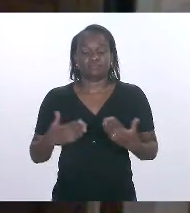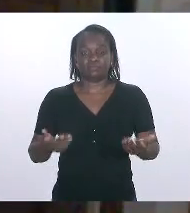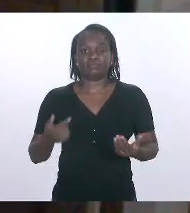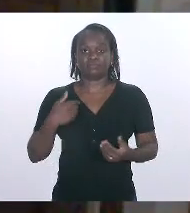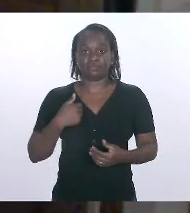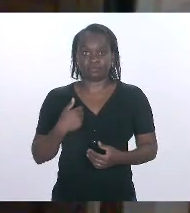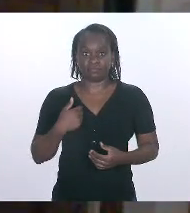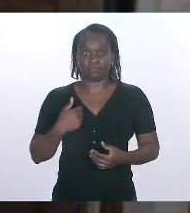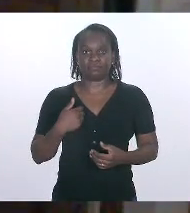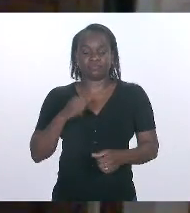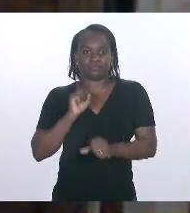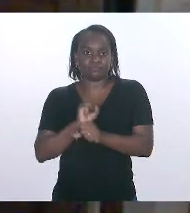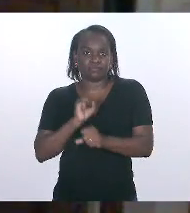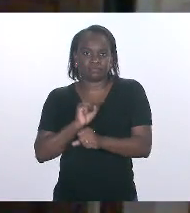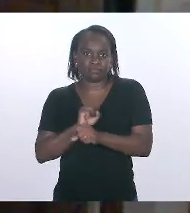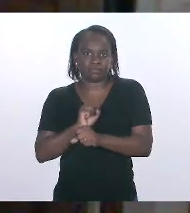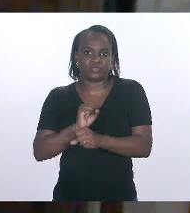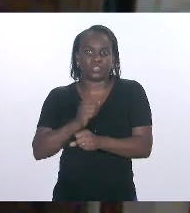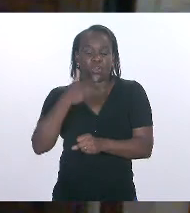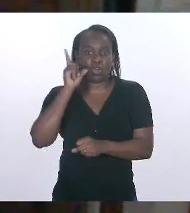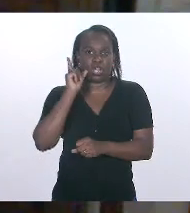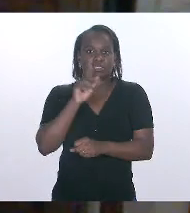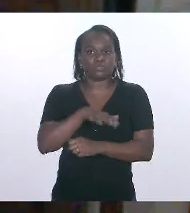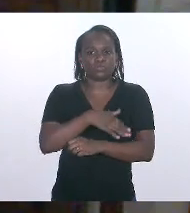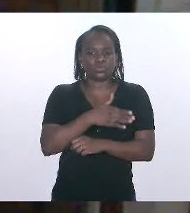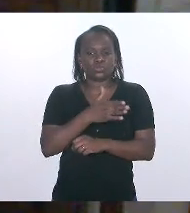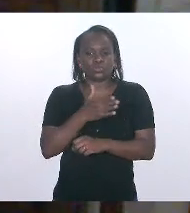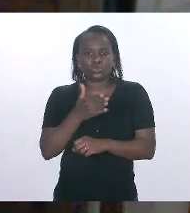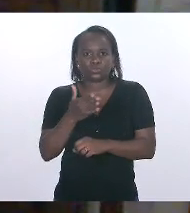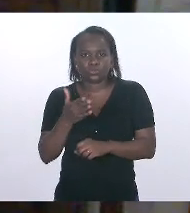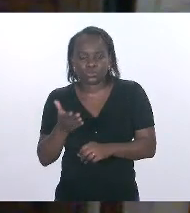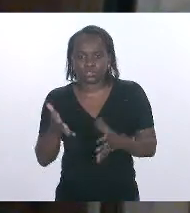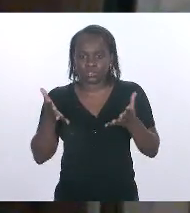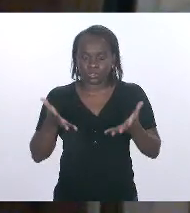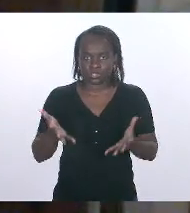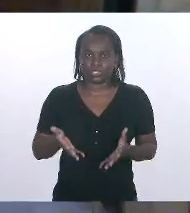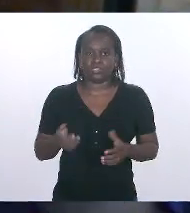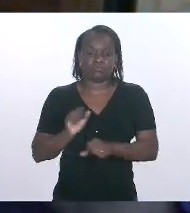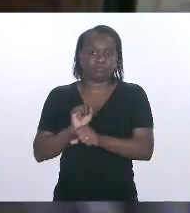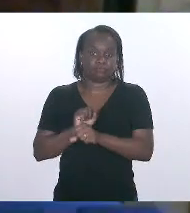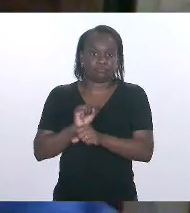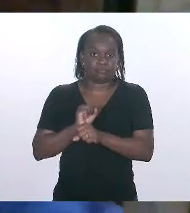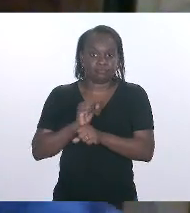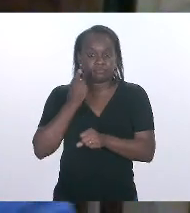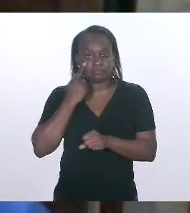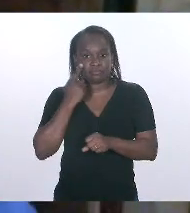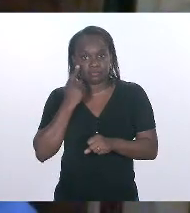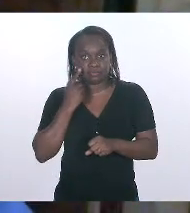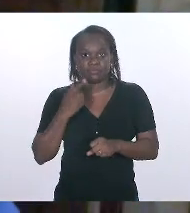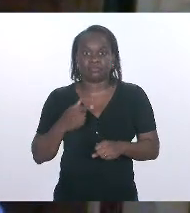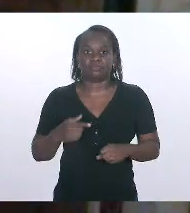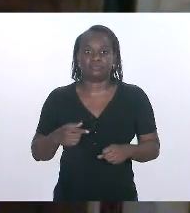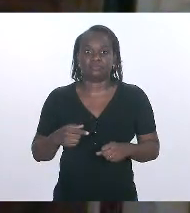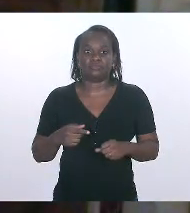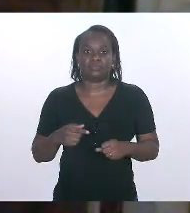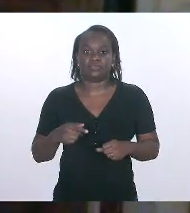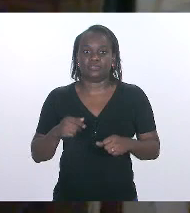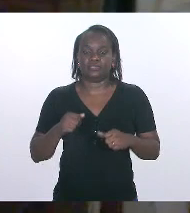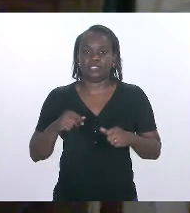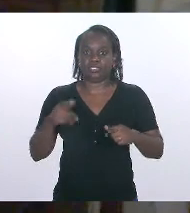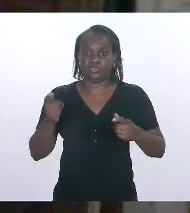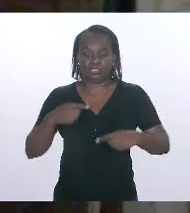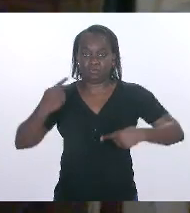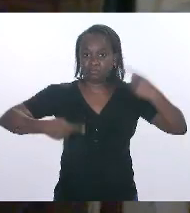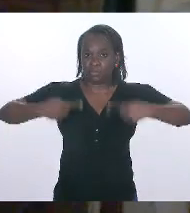eu esperei passar o dia de ontem para que se baixasse as tensões